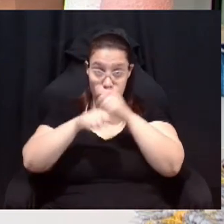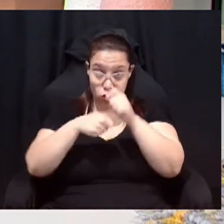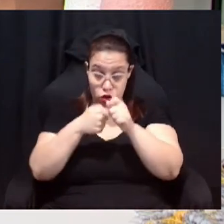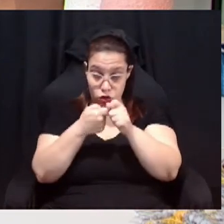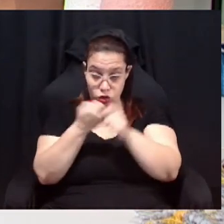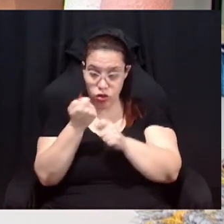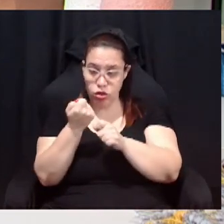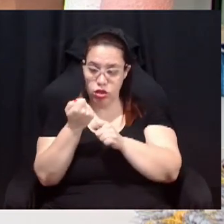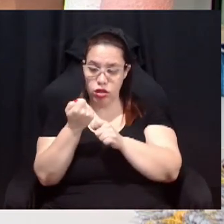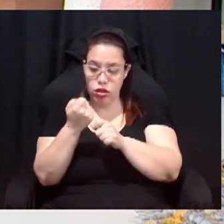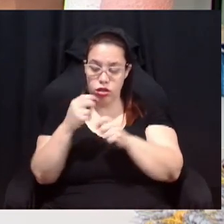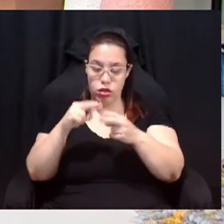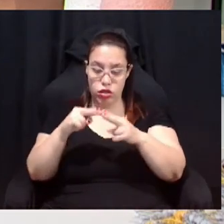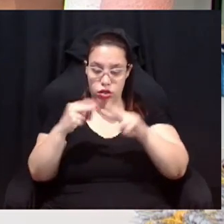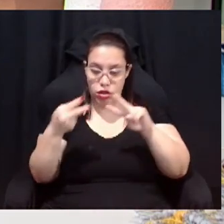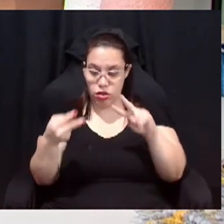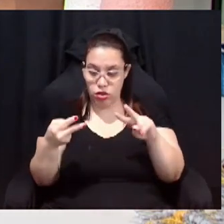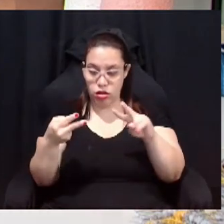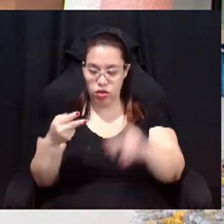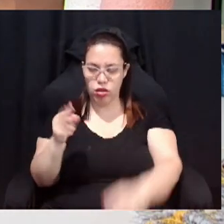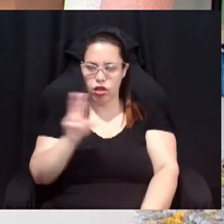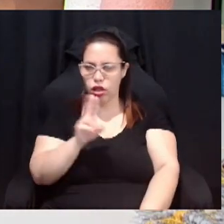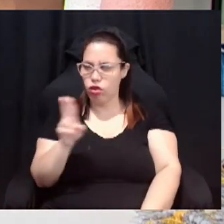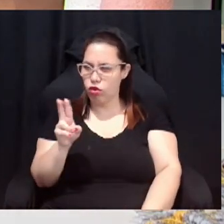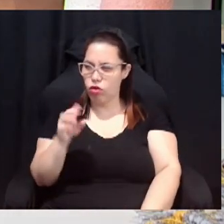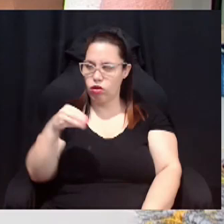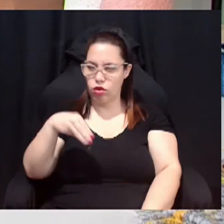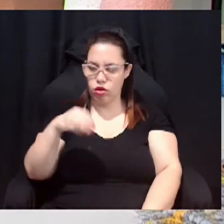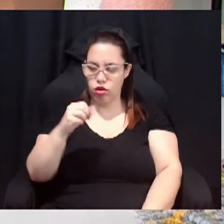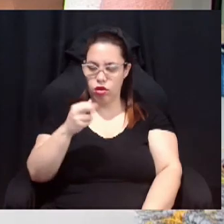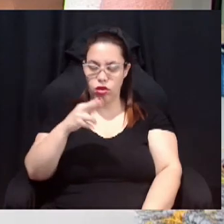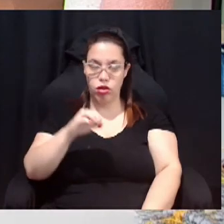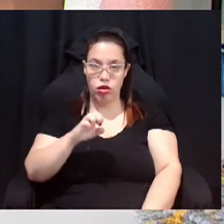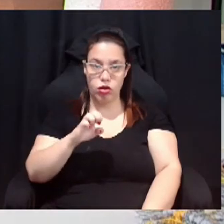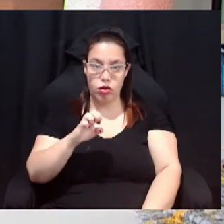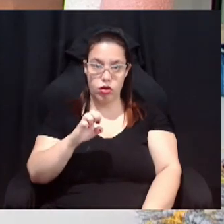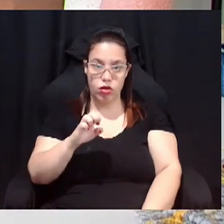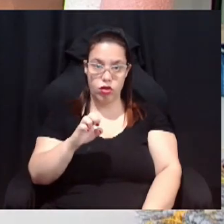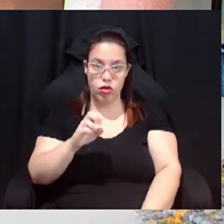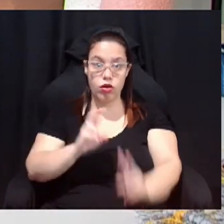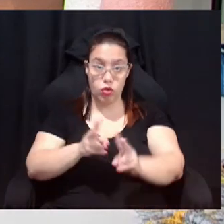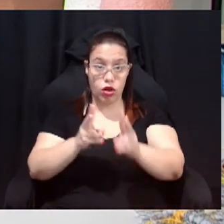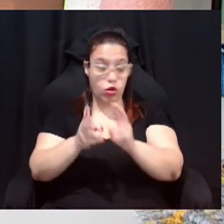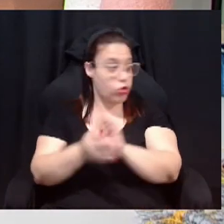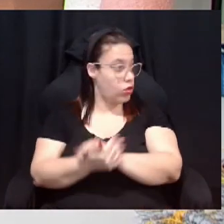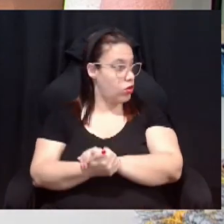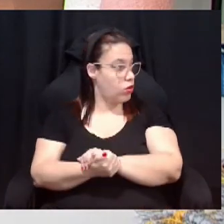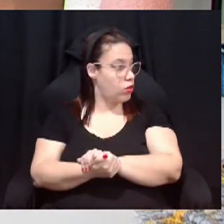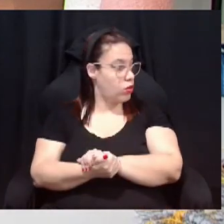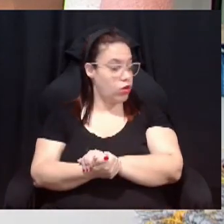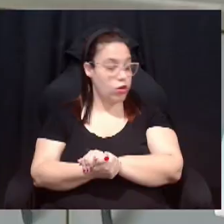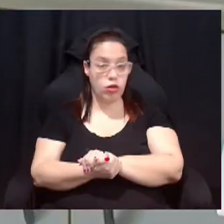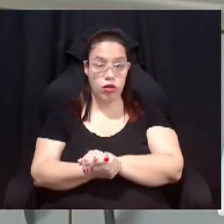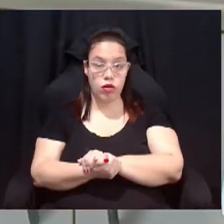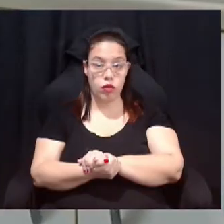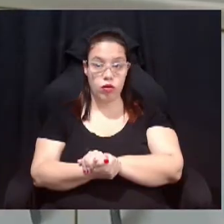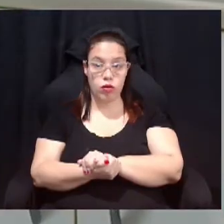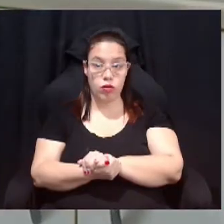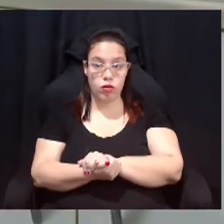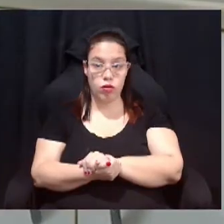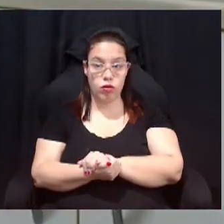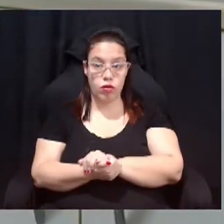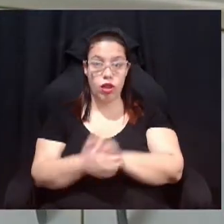DNA e tem um outro nó no macramê, que é o nó quadrado, que é uma continuação do nó DNA, é